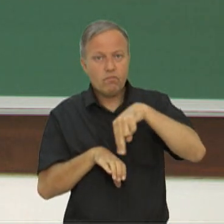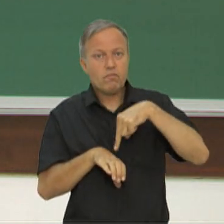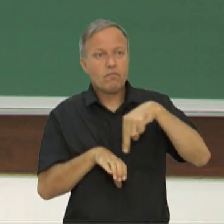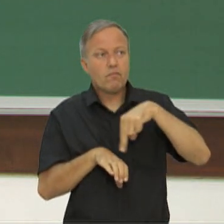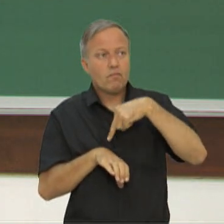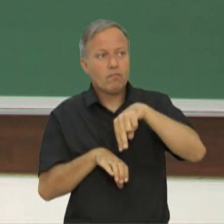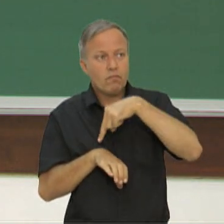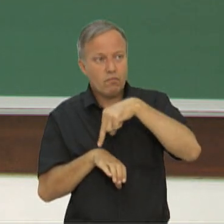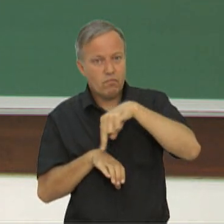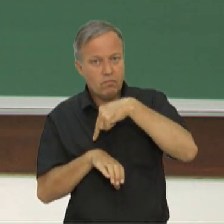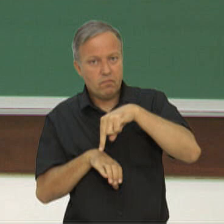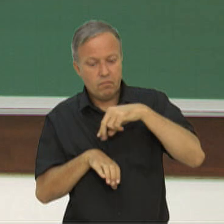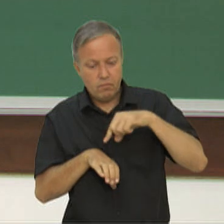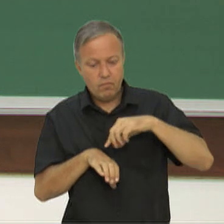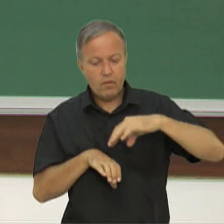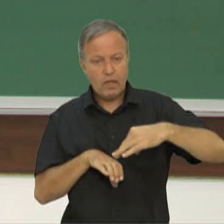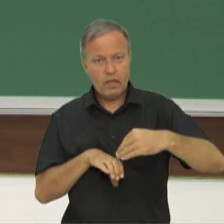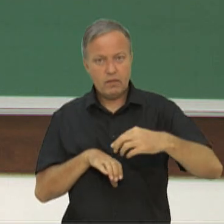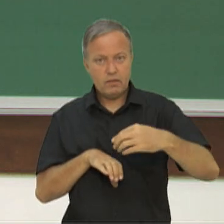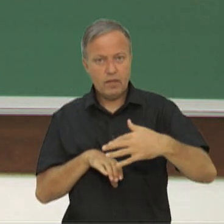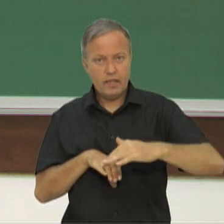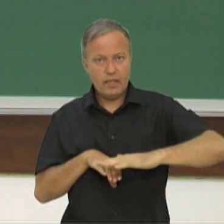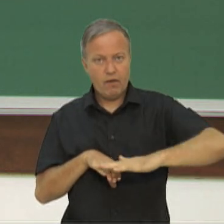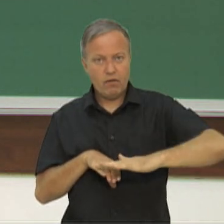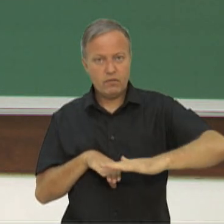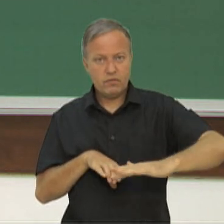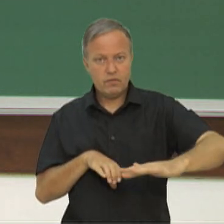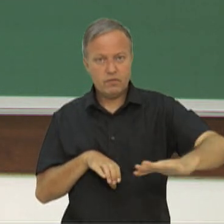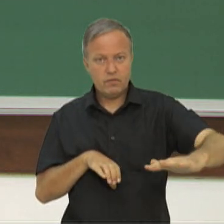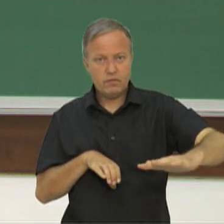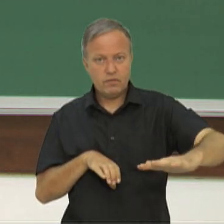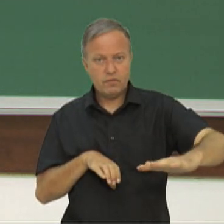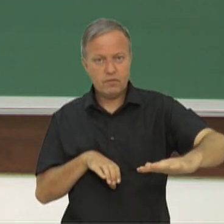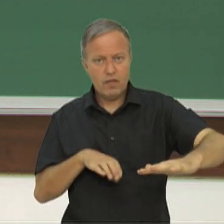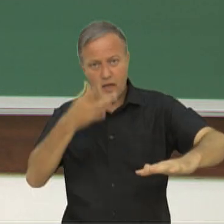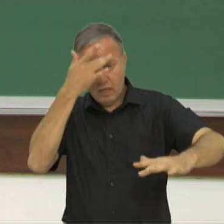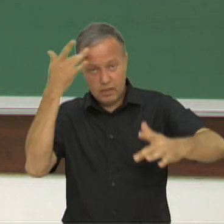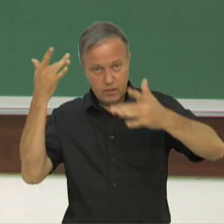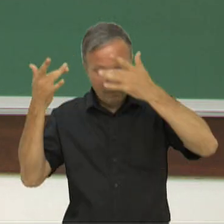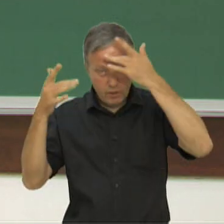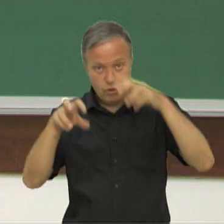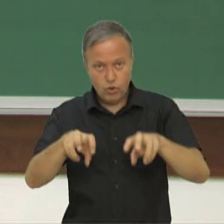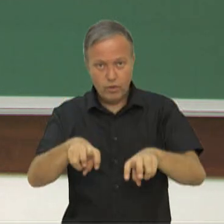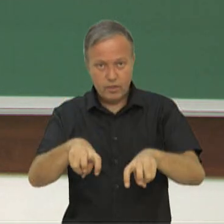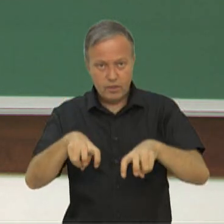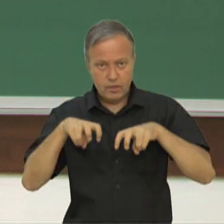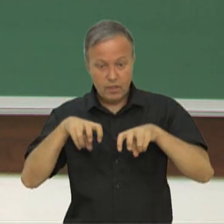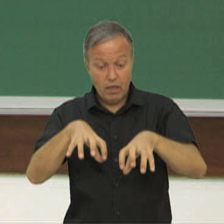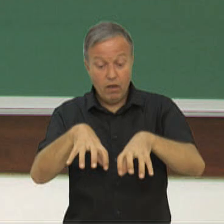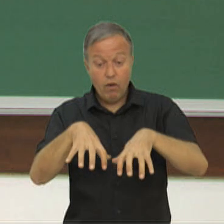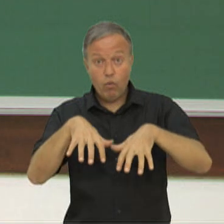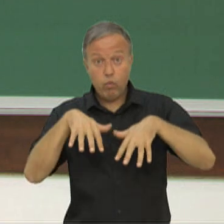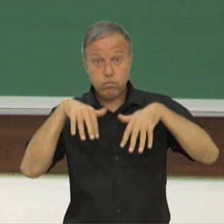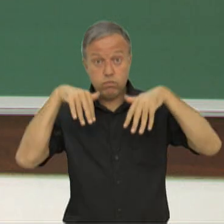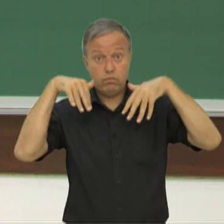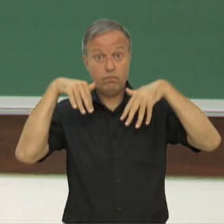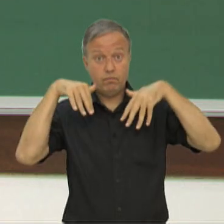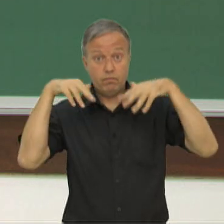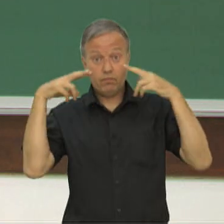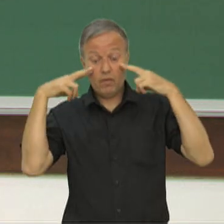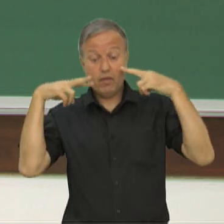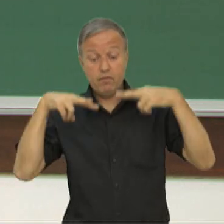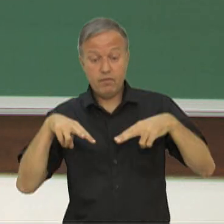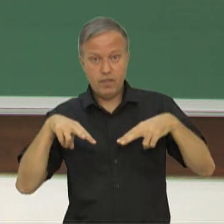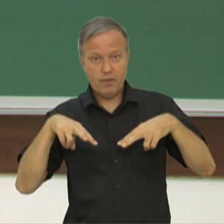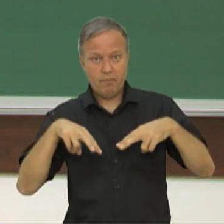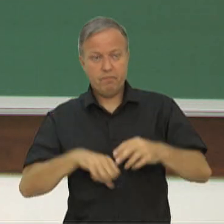a criação do público. O público ficava sentado ali, fazendo, observando, né, apreciando as apresentações do